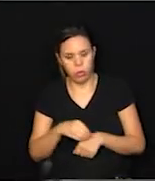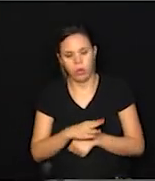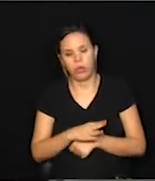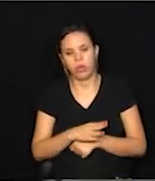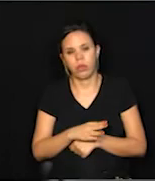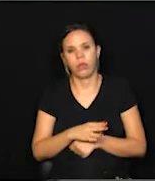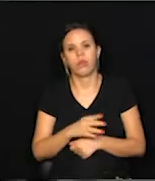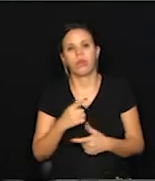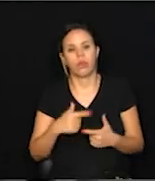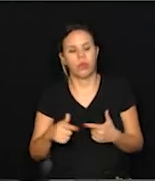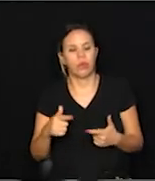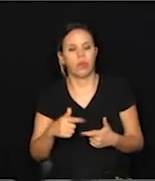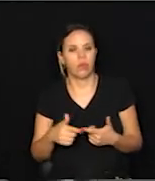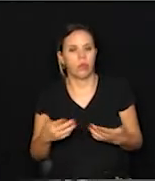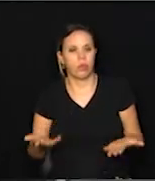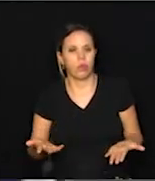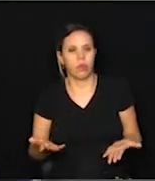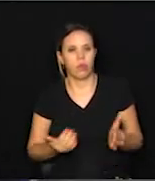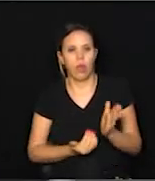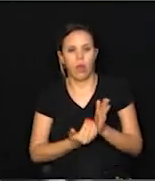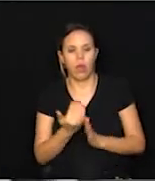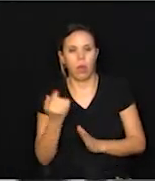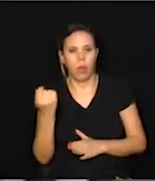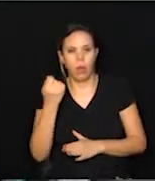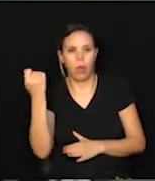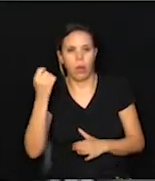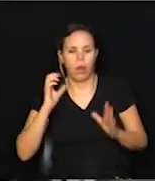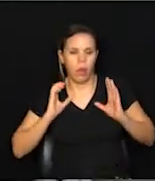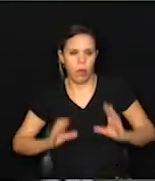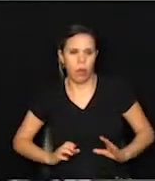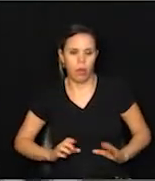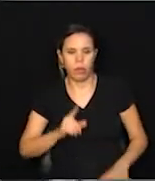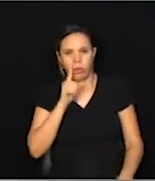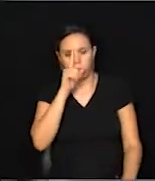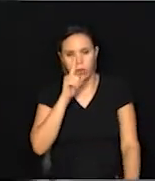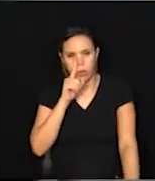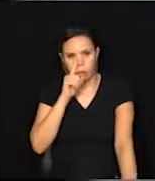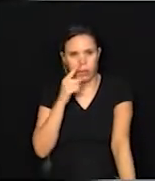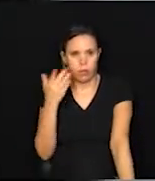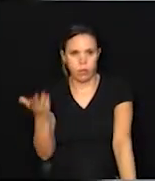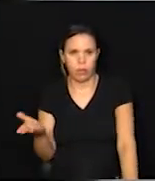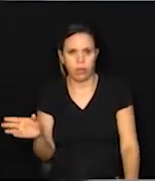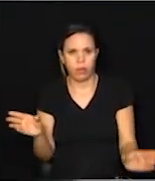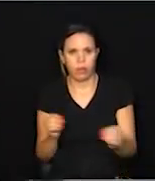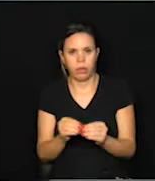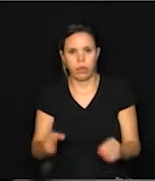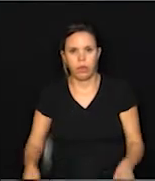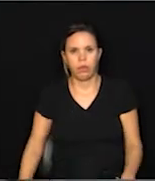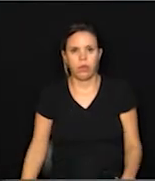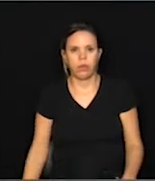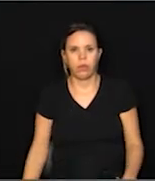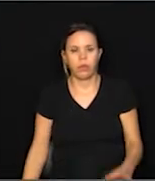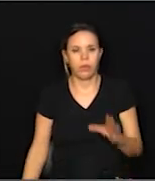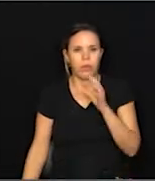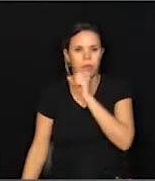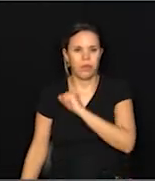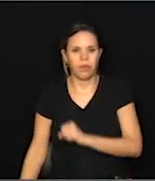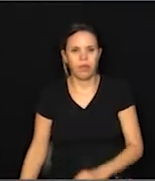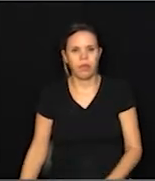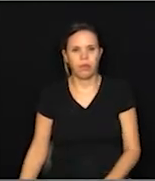uma situação, agrava o comportamento de risco. Então é isso, encerro por aqui, Paulo. Fui bem rápida dessa